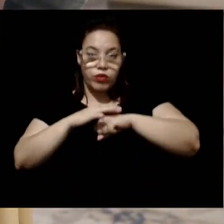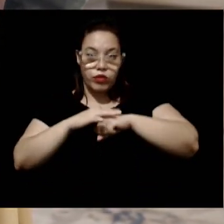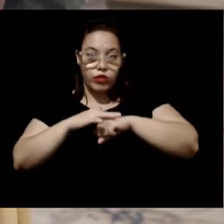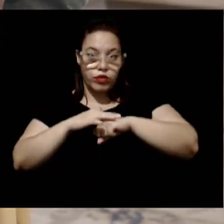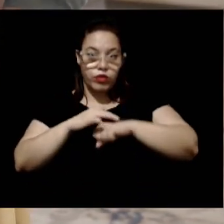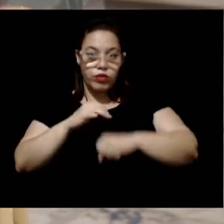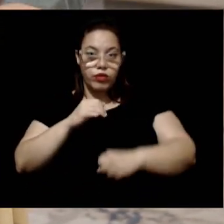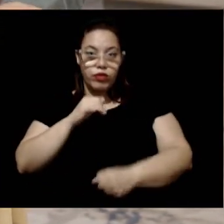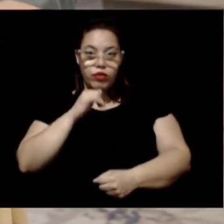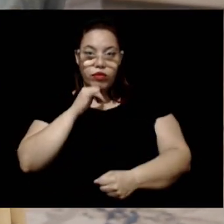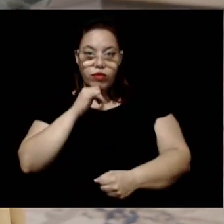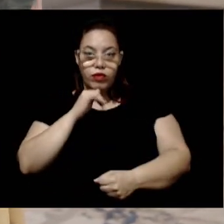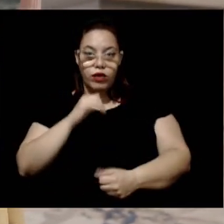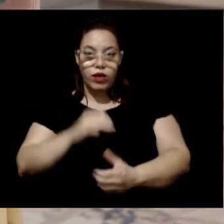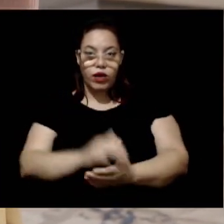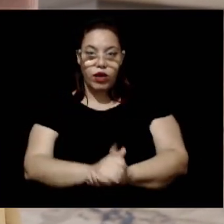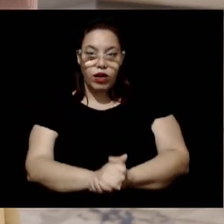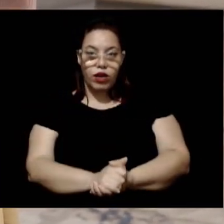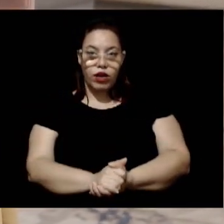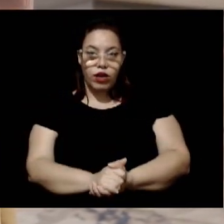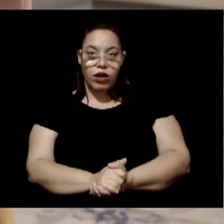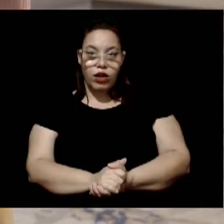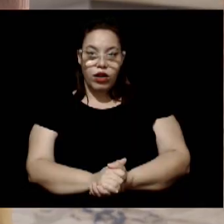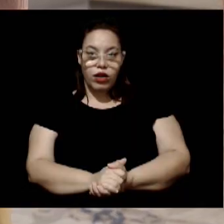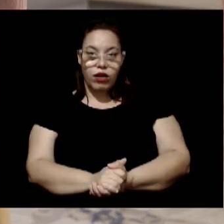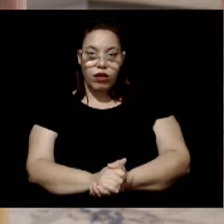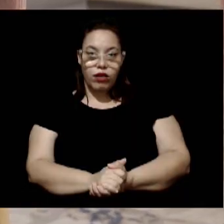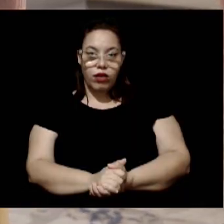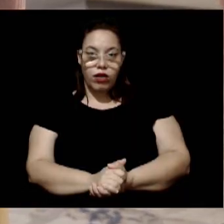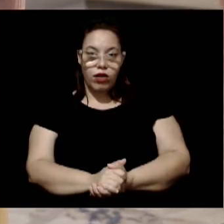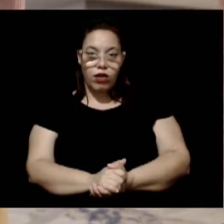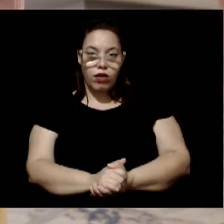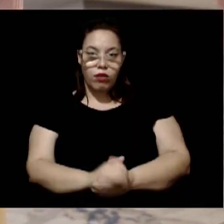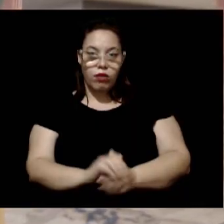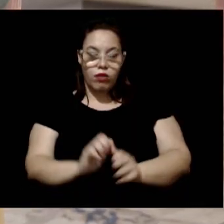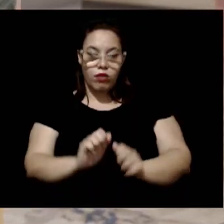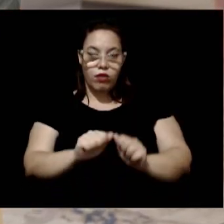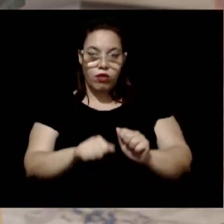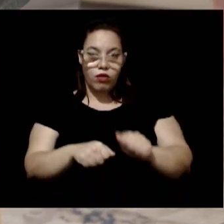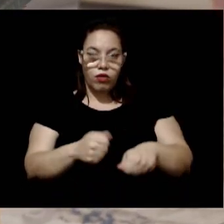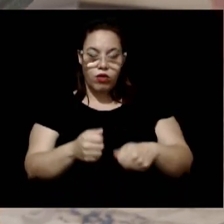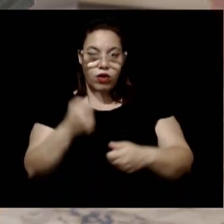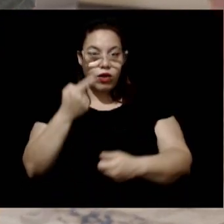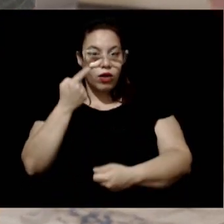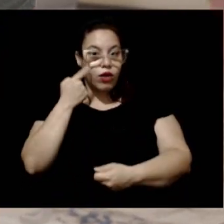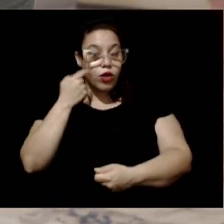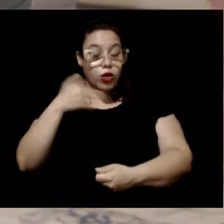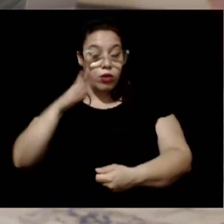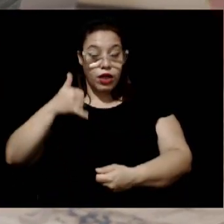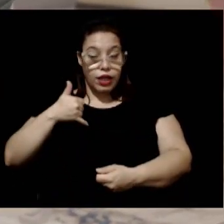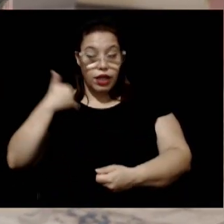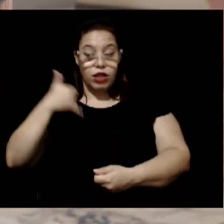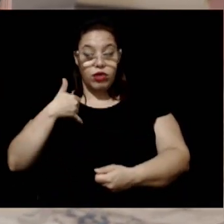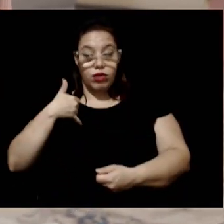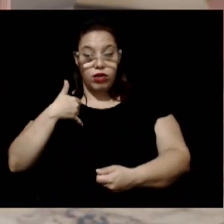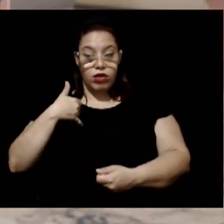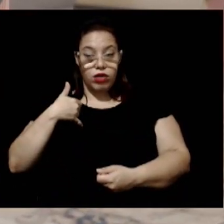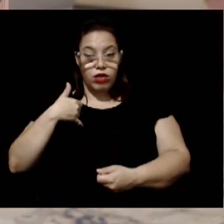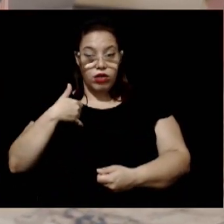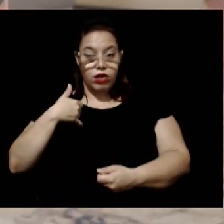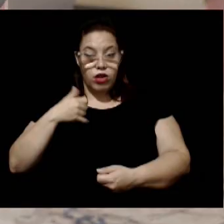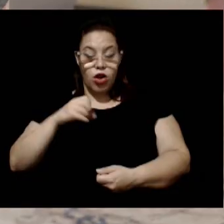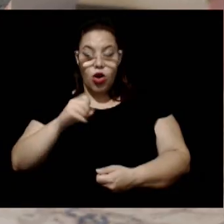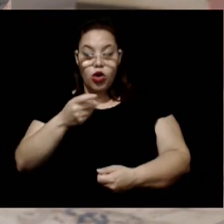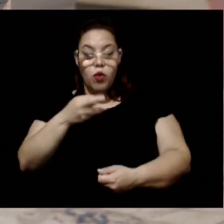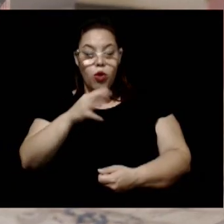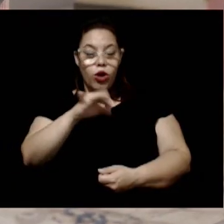osteoartrite, aqui é popularmente chamada de artrose, a gente vê em pessoas de mais idade. Quando eu falo de osteoporose, eu estou falando de